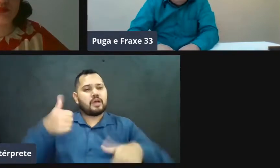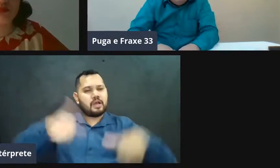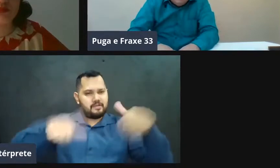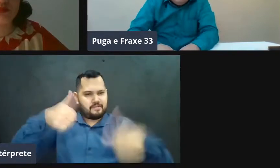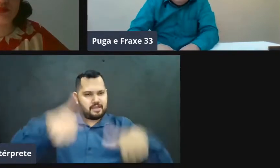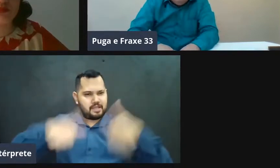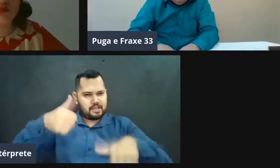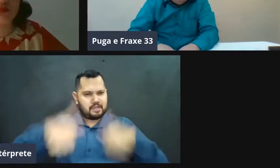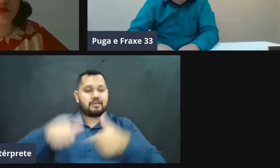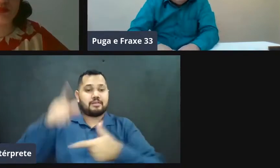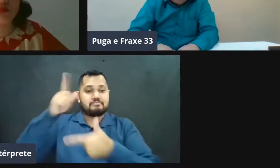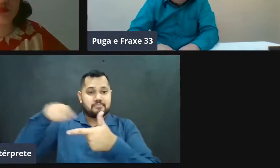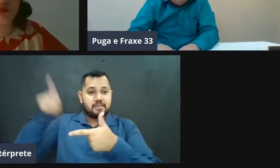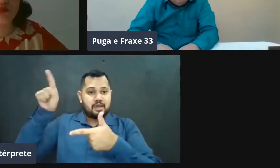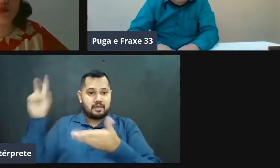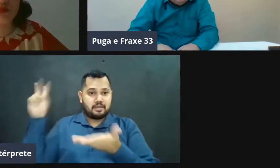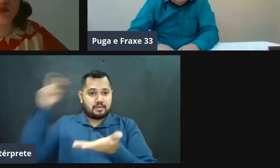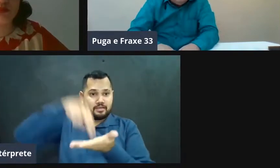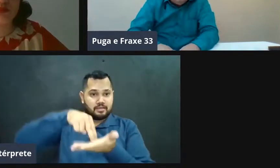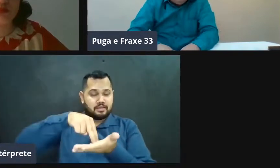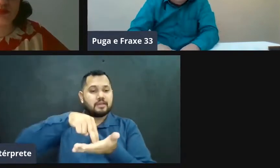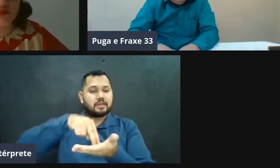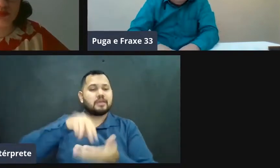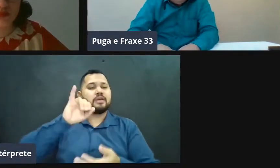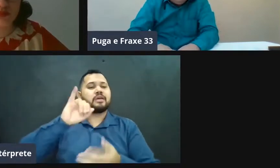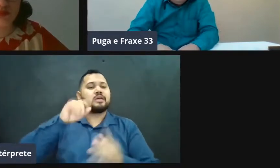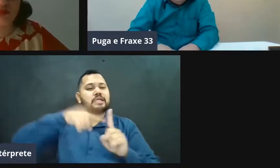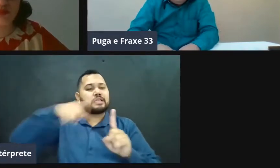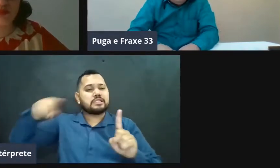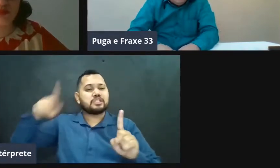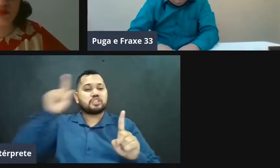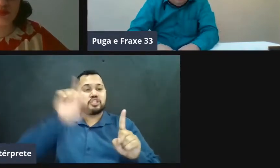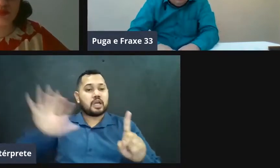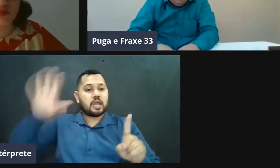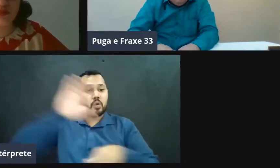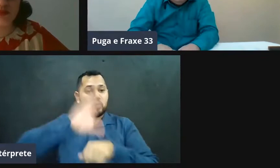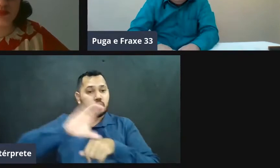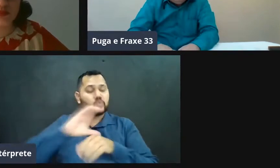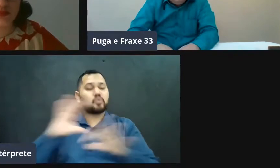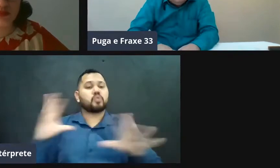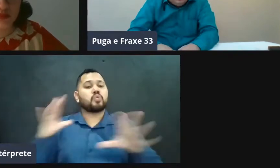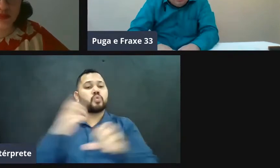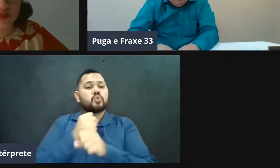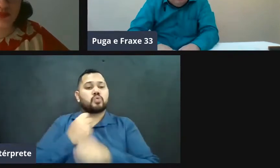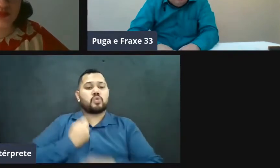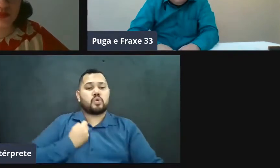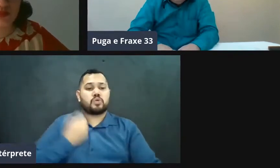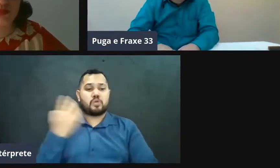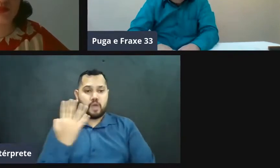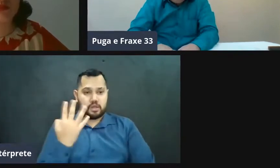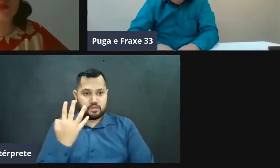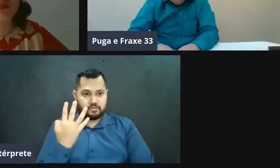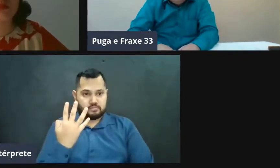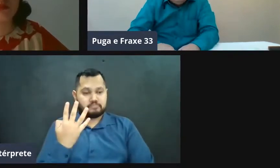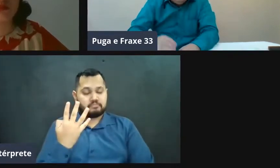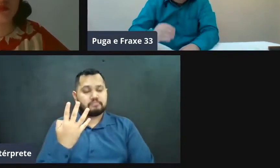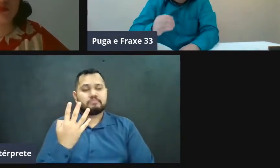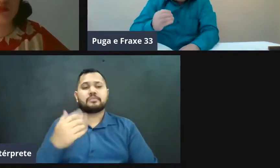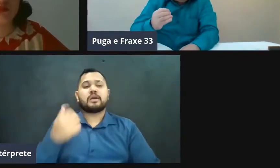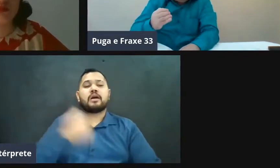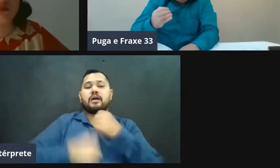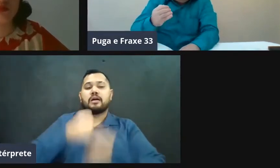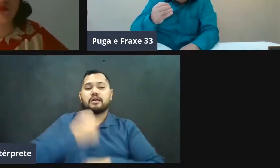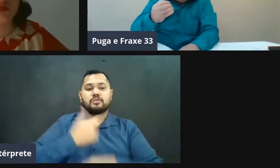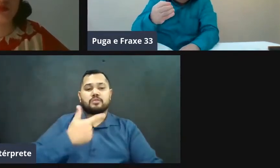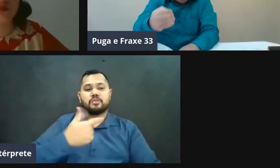pelo próprio MEC no Índice Geral de Cursos, nós obtivemos uma nota 4 no ano de 2019. O que significa isso? Que